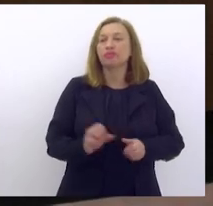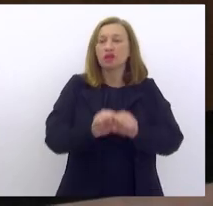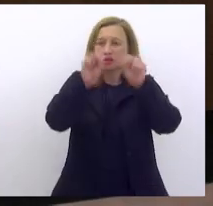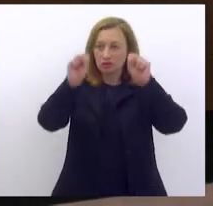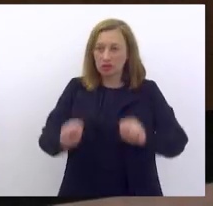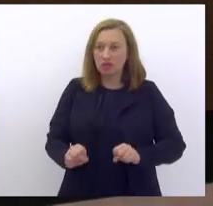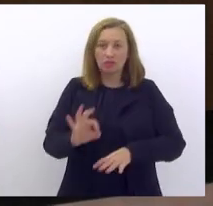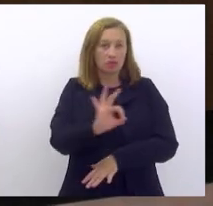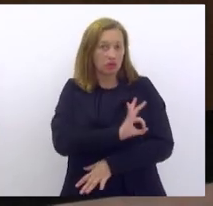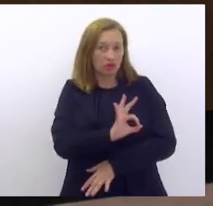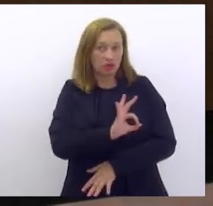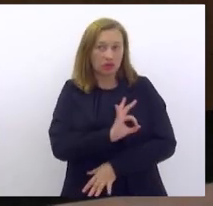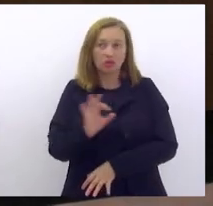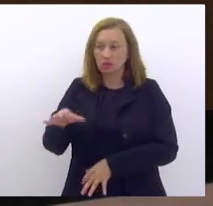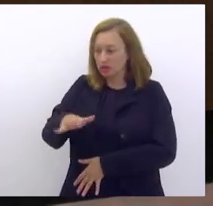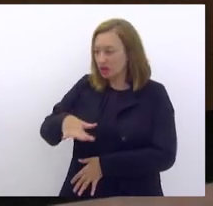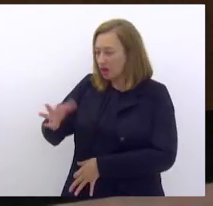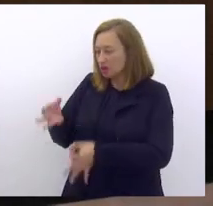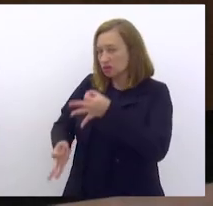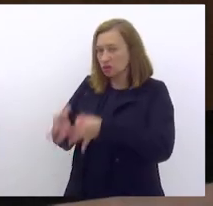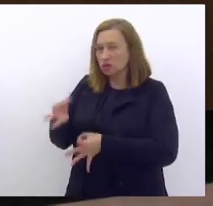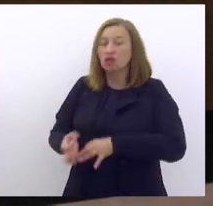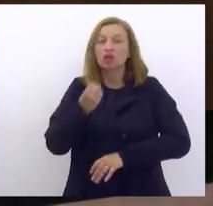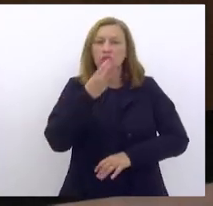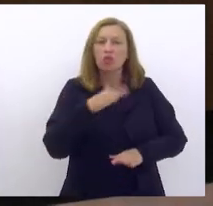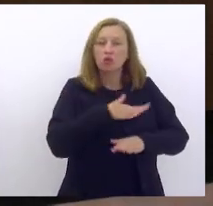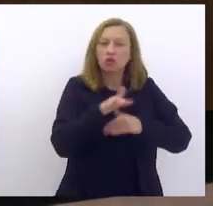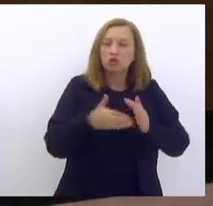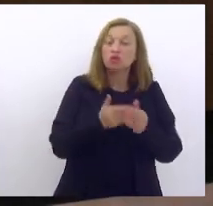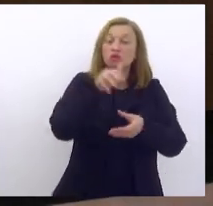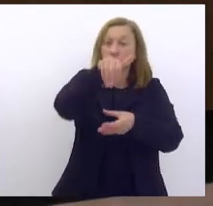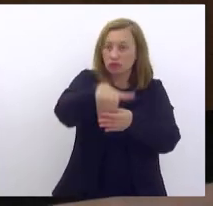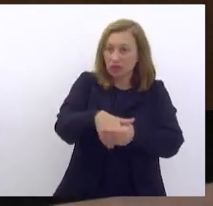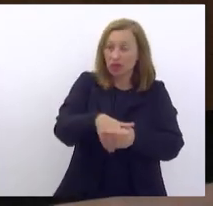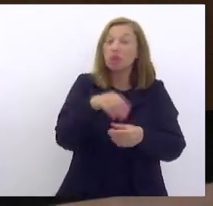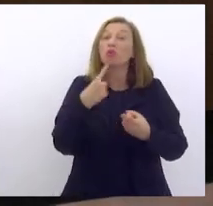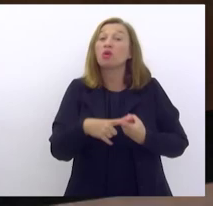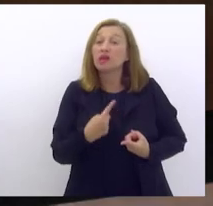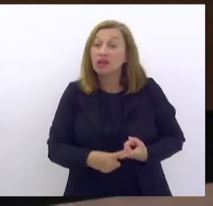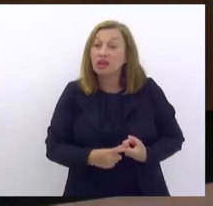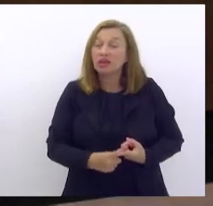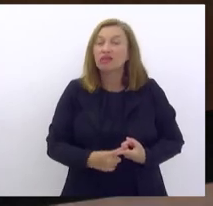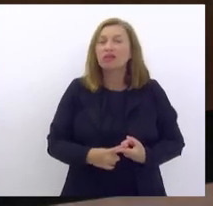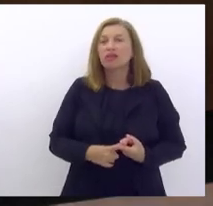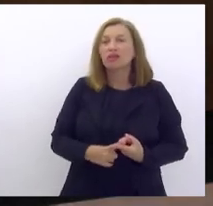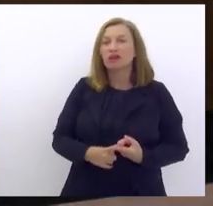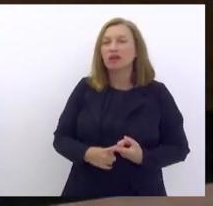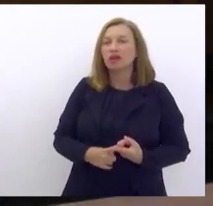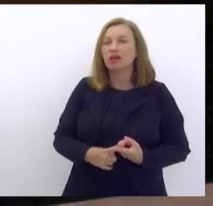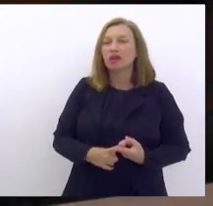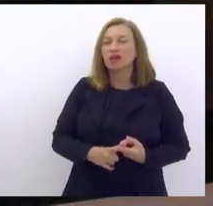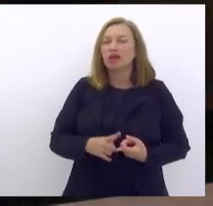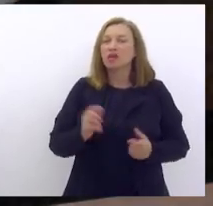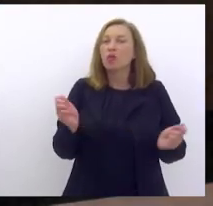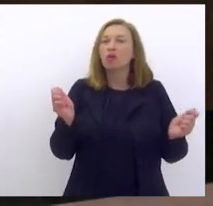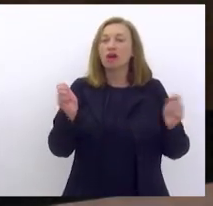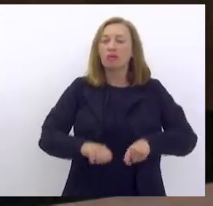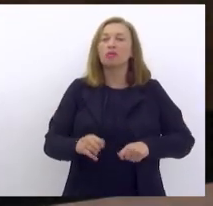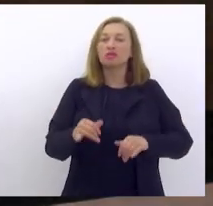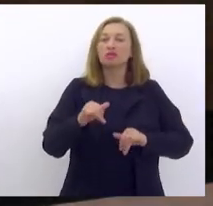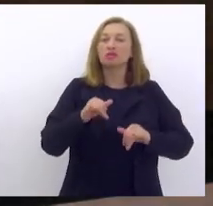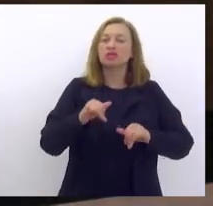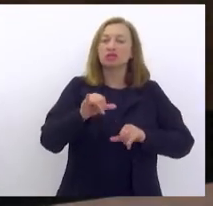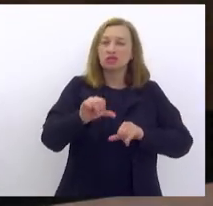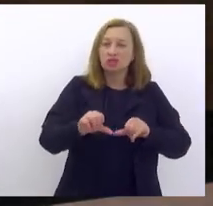sistema policial e jurídico. E que bom que todo mundo votou, porque é isso, é da nossa capacidade de